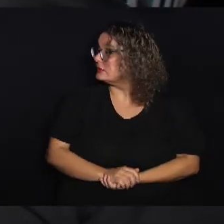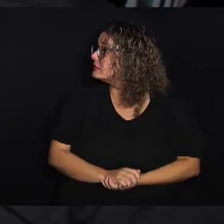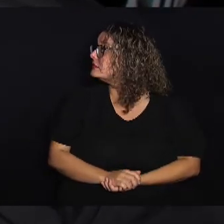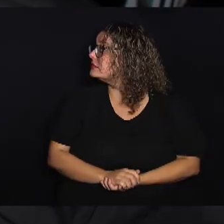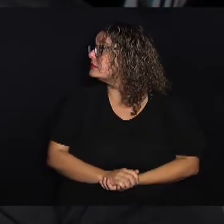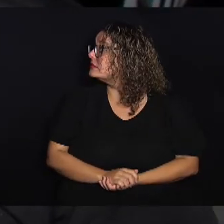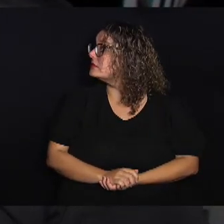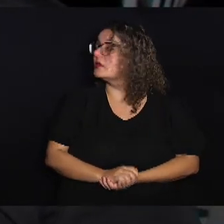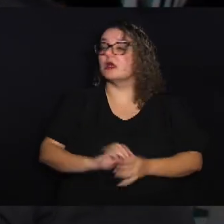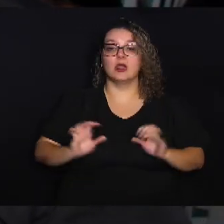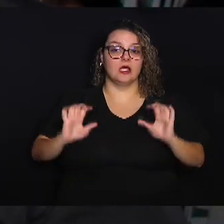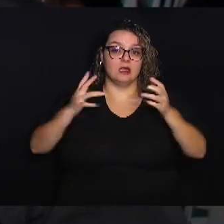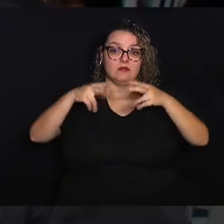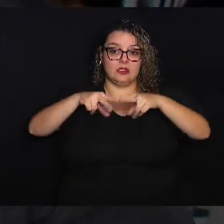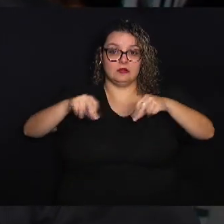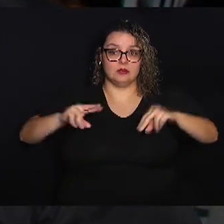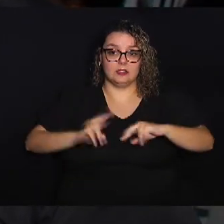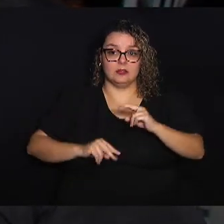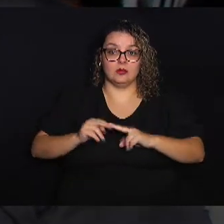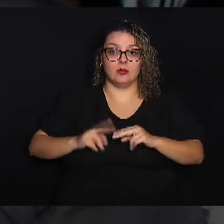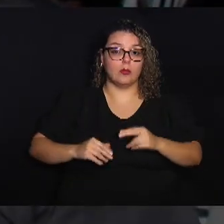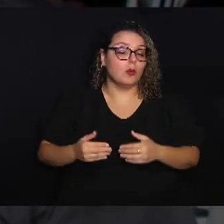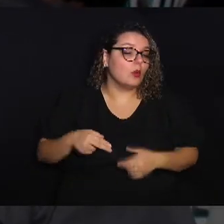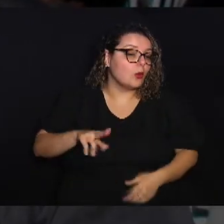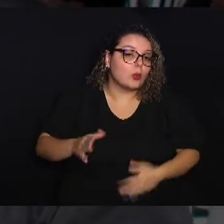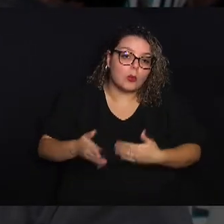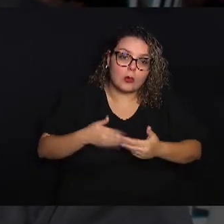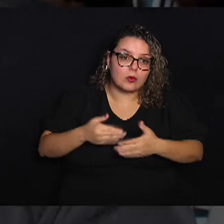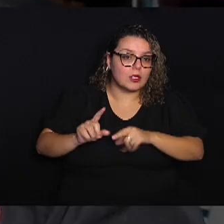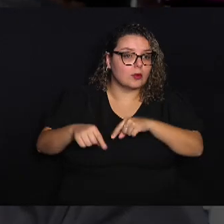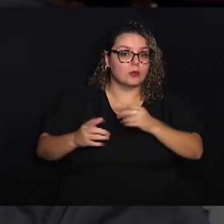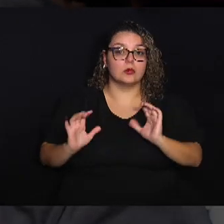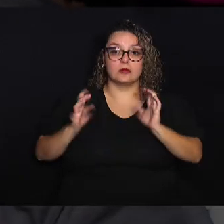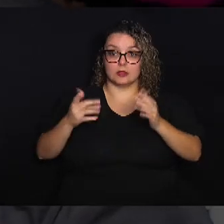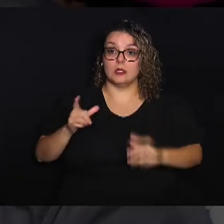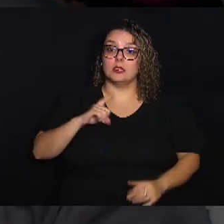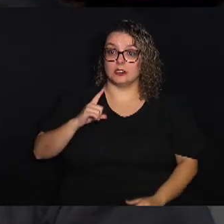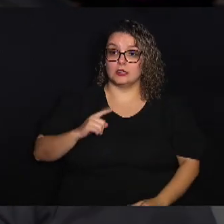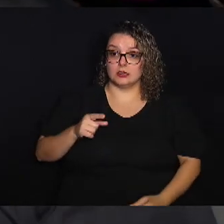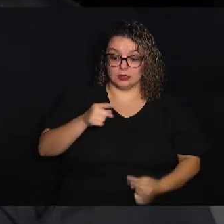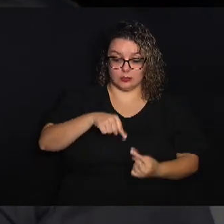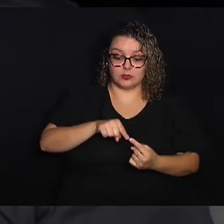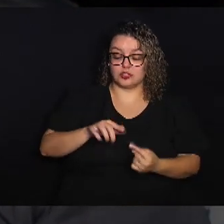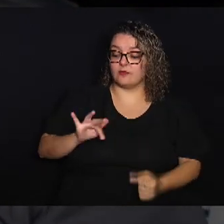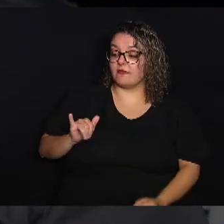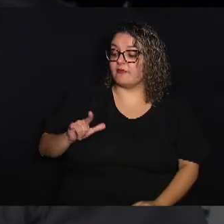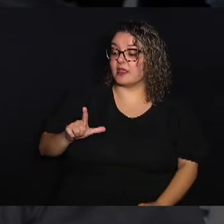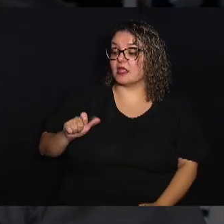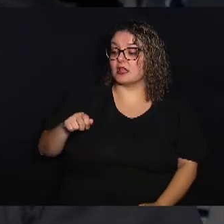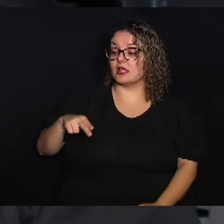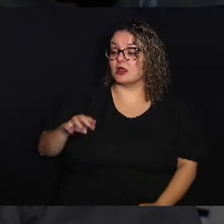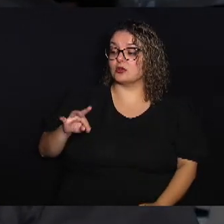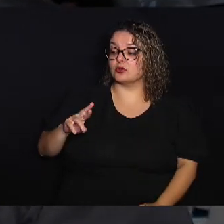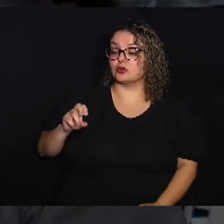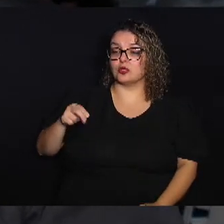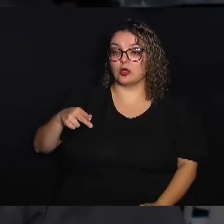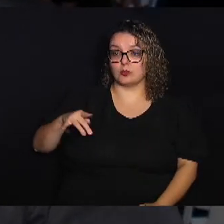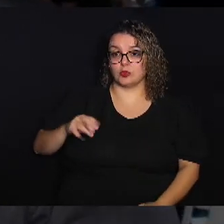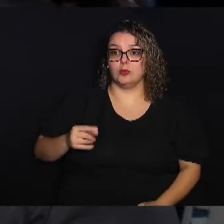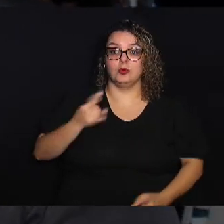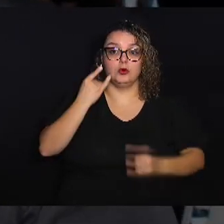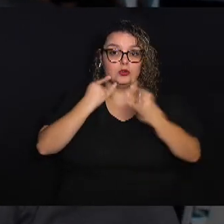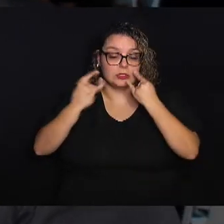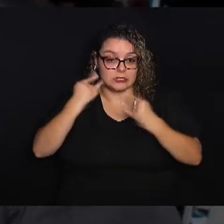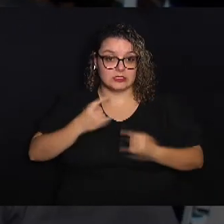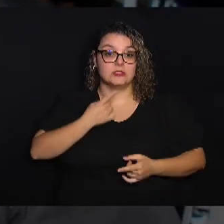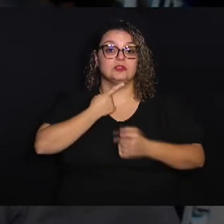ou qualquer outra festa promovida pela paróquia, tem sempre um cunho filantrópico. O desejo é, claro,